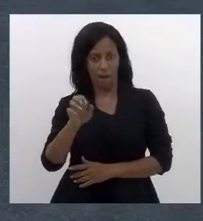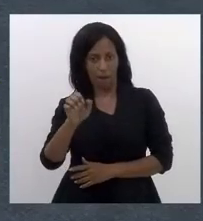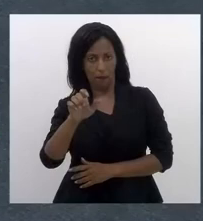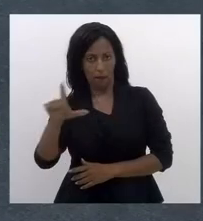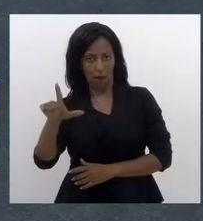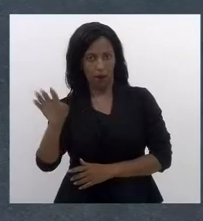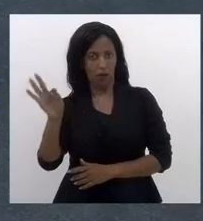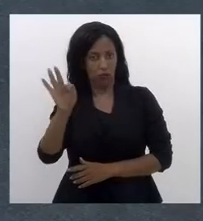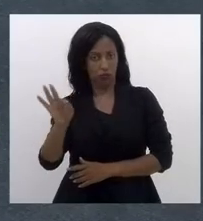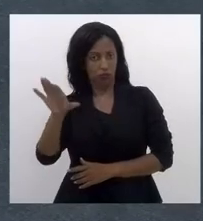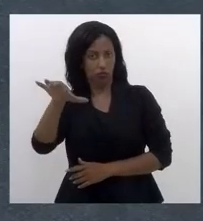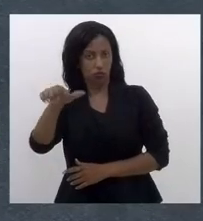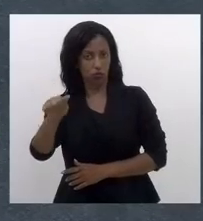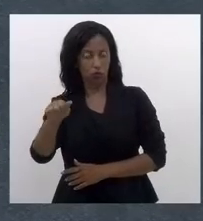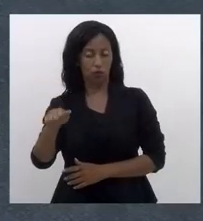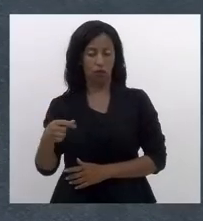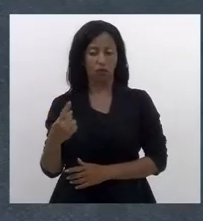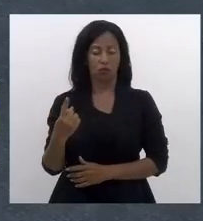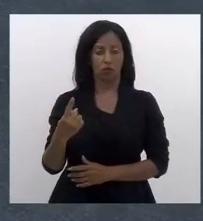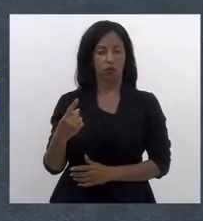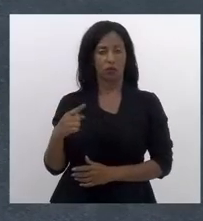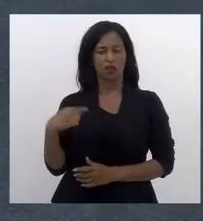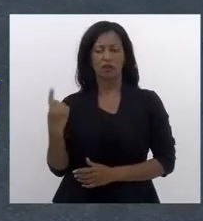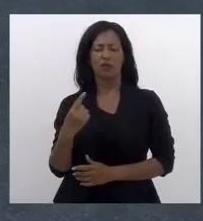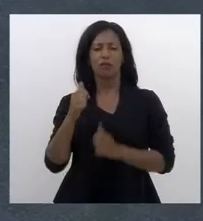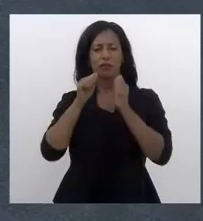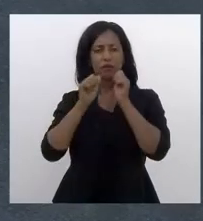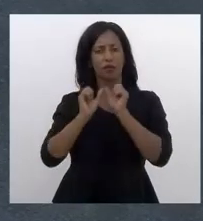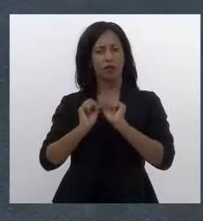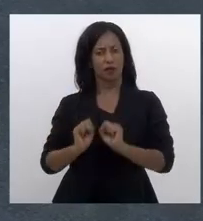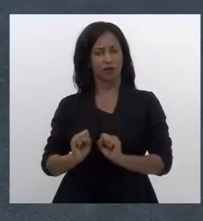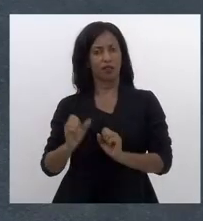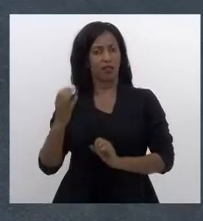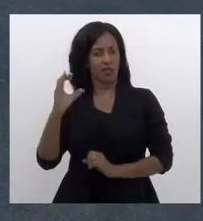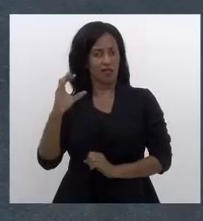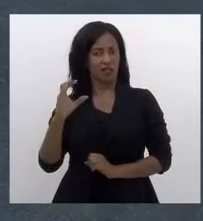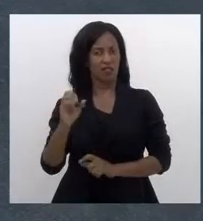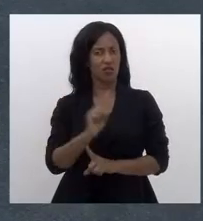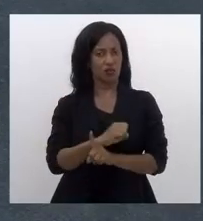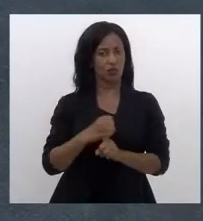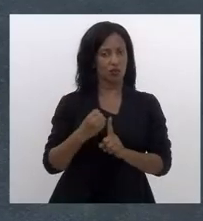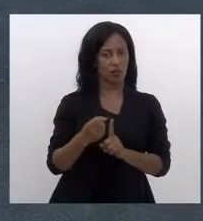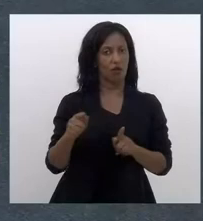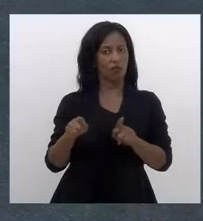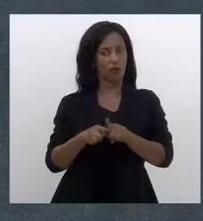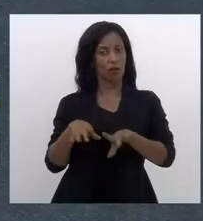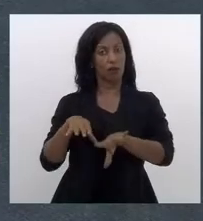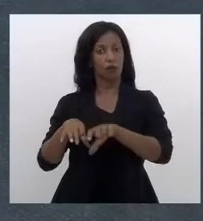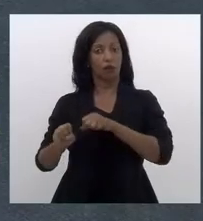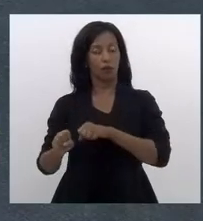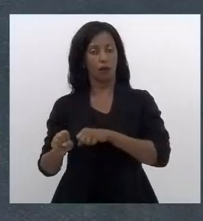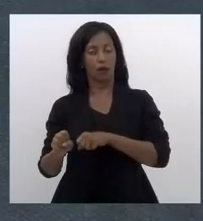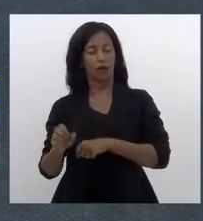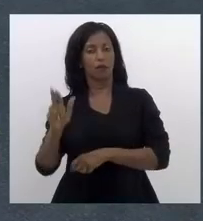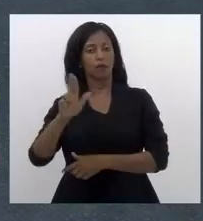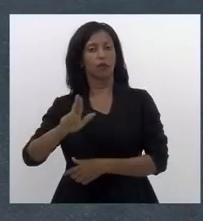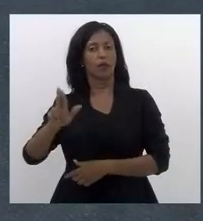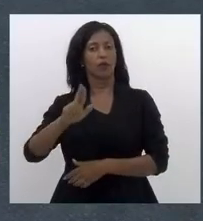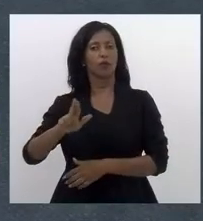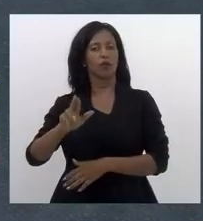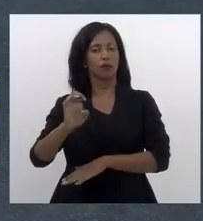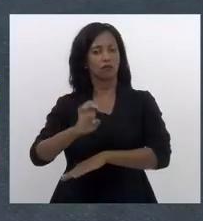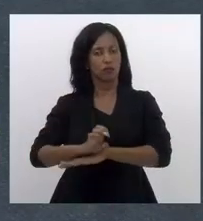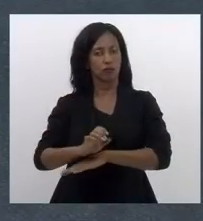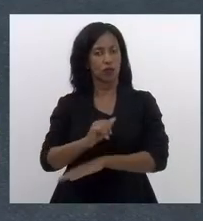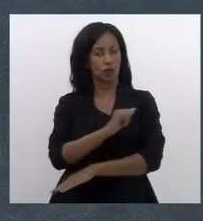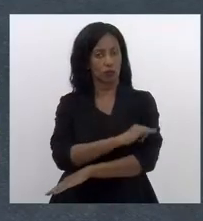E uma das nossas assessoras, que é hoje, né, cientista social, também formada pela Universidade do Estado do Rio de Janeiro,